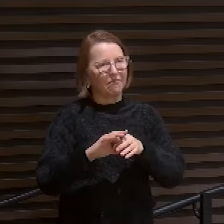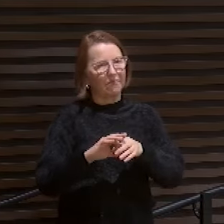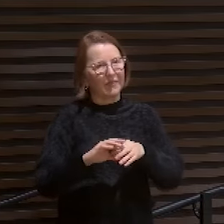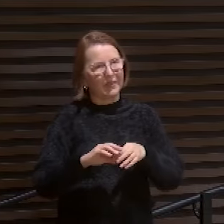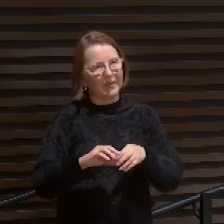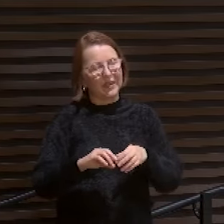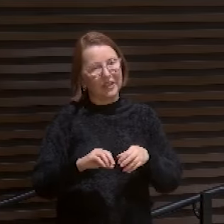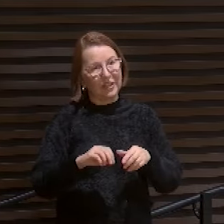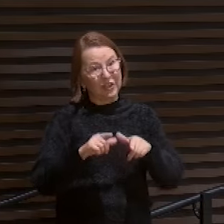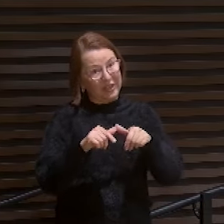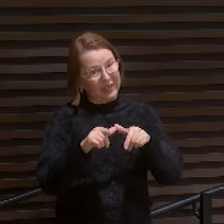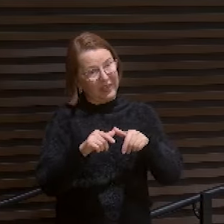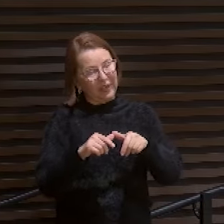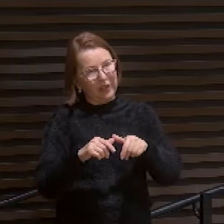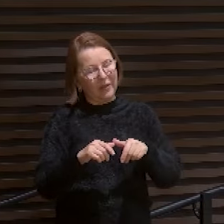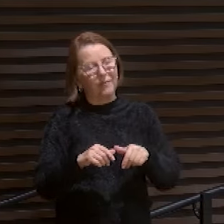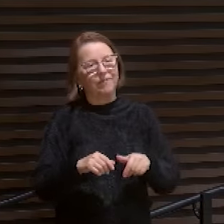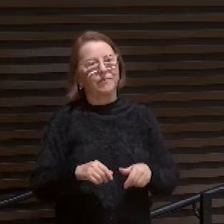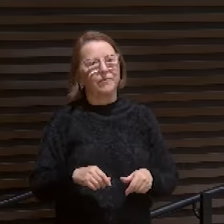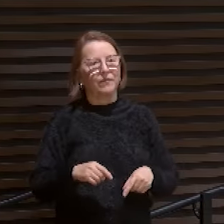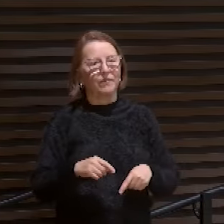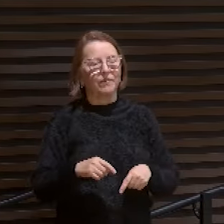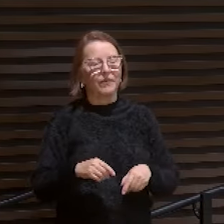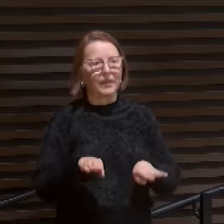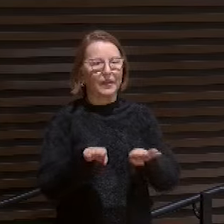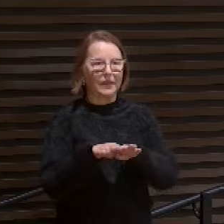e, por fim,